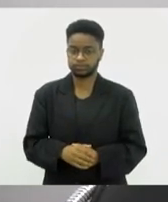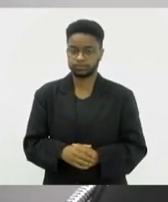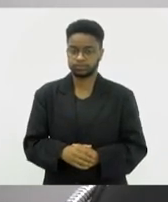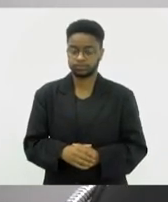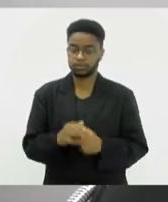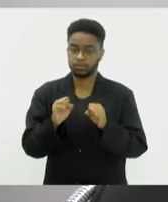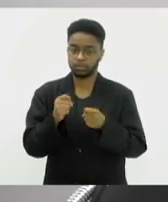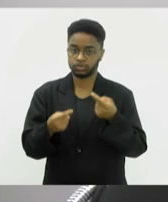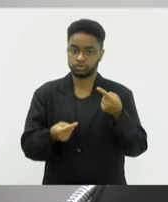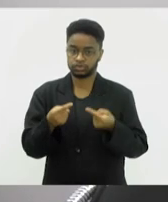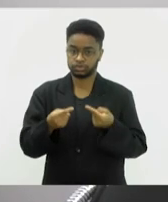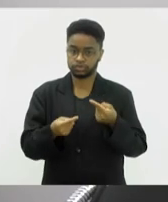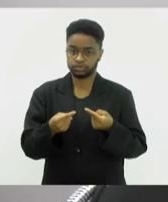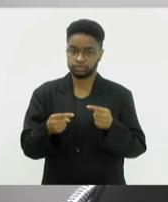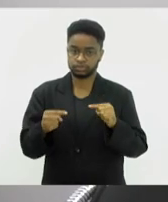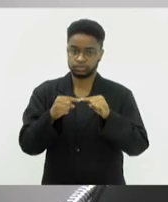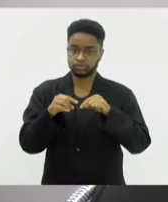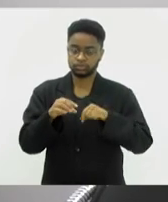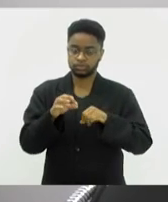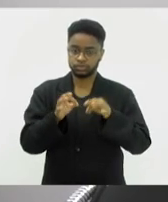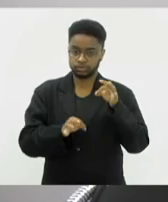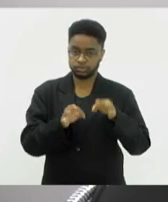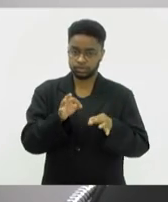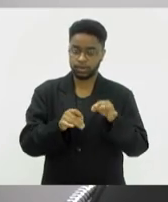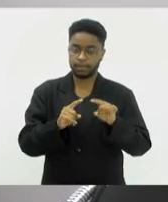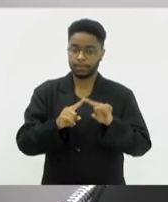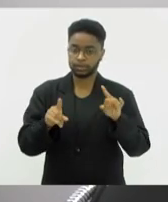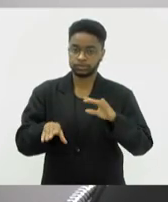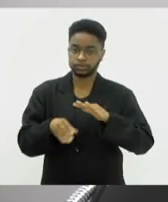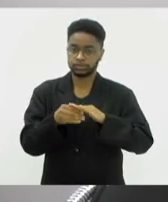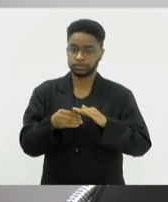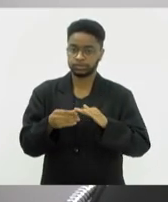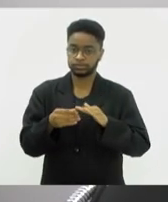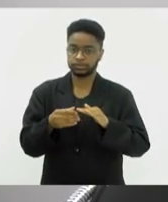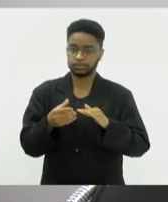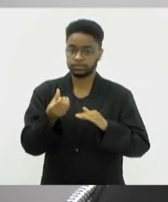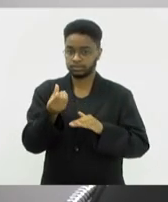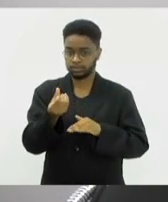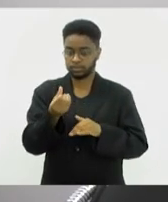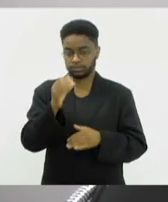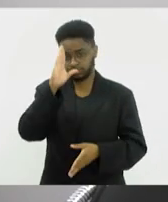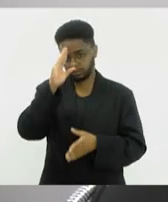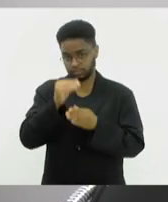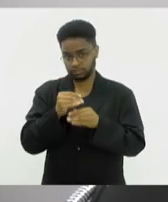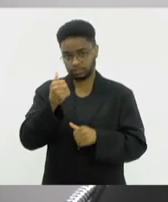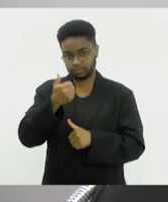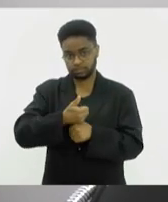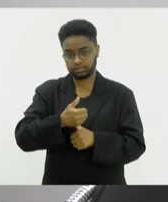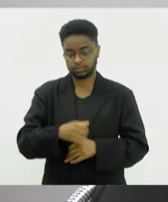em discussão. Juridicidade com seis emendas, concluindo por substitutivo. E